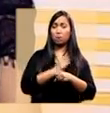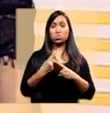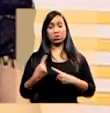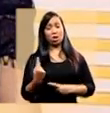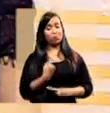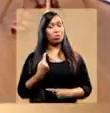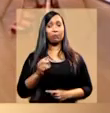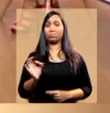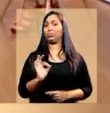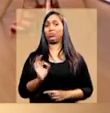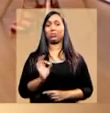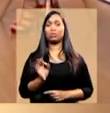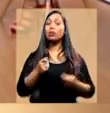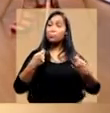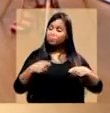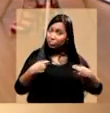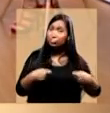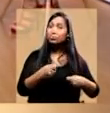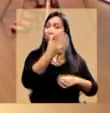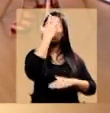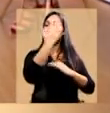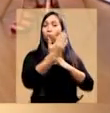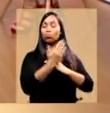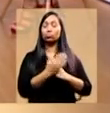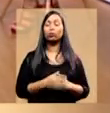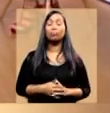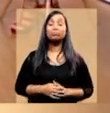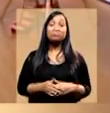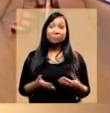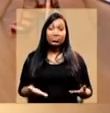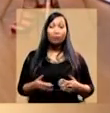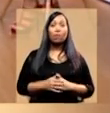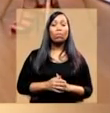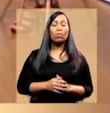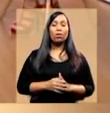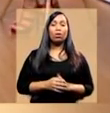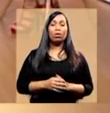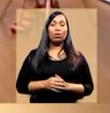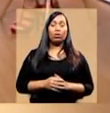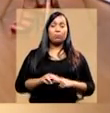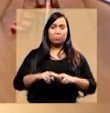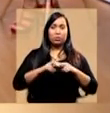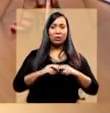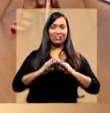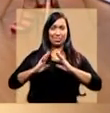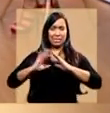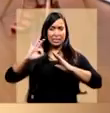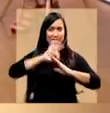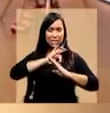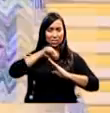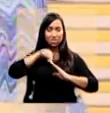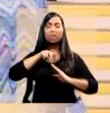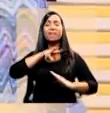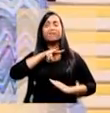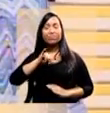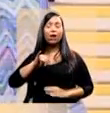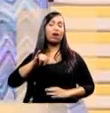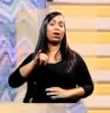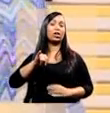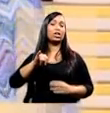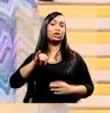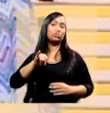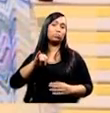Que ela não está sozinha, né? Ela depende de pessoas. O encaminhamento, a partir da delegacia,